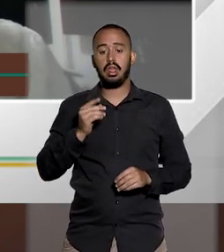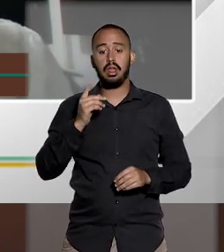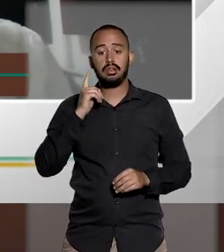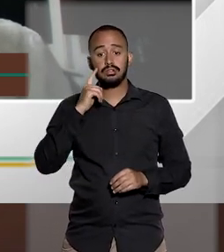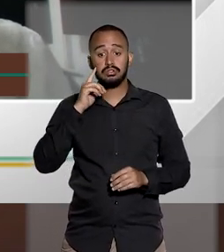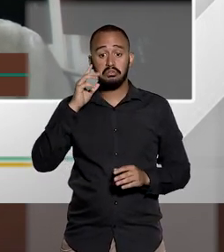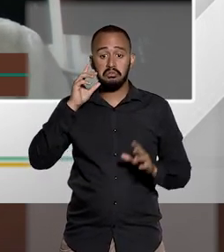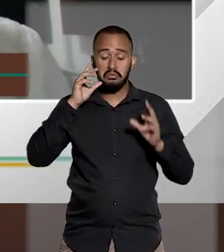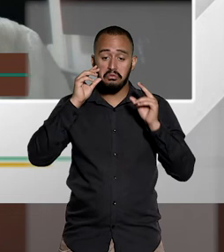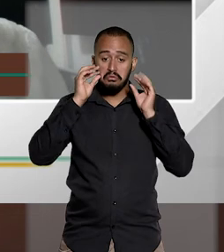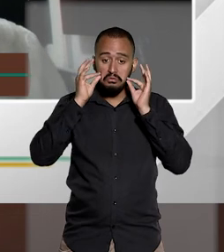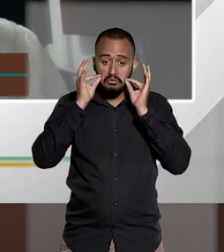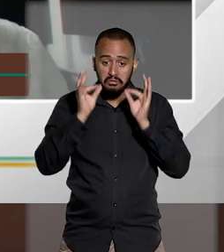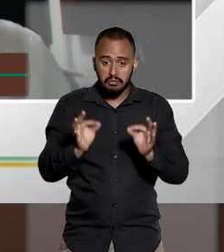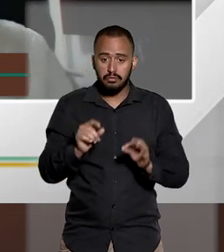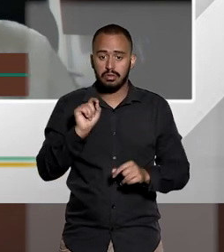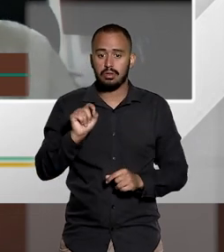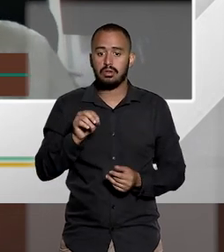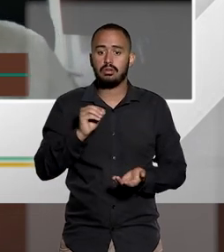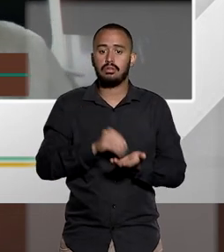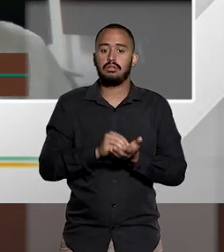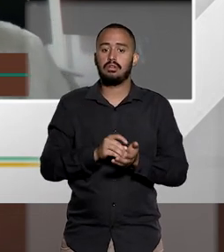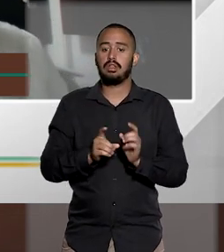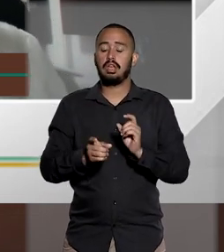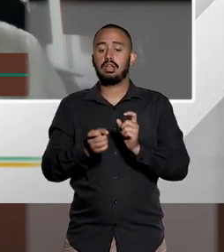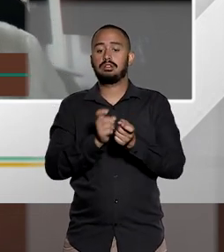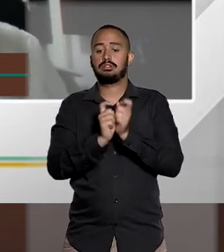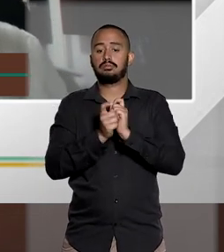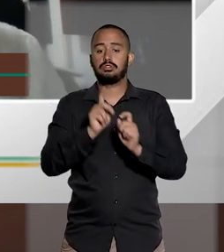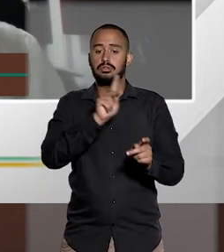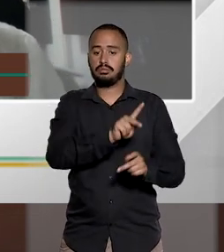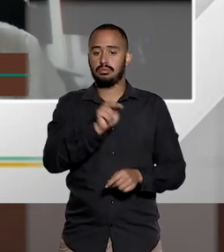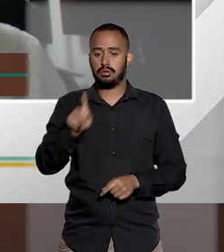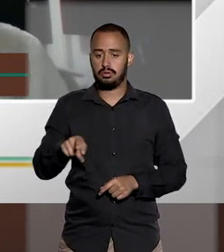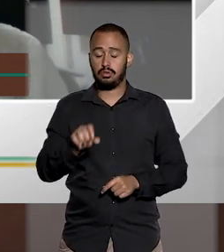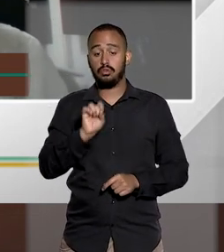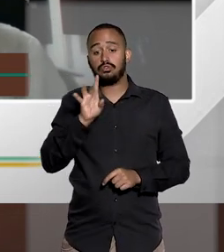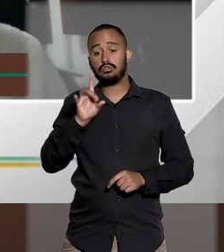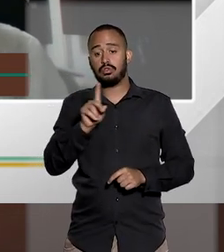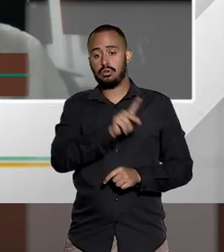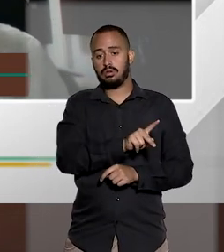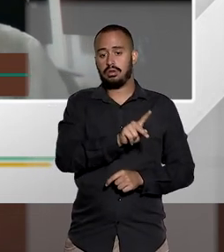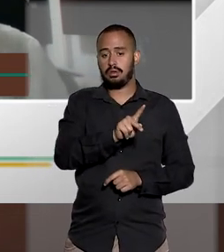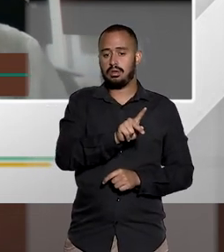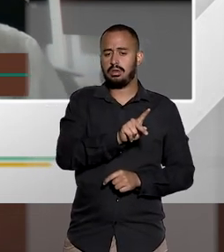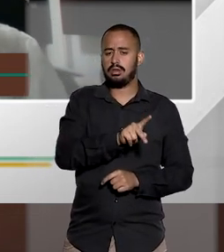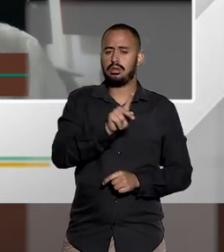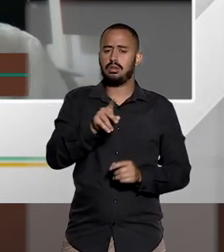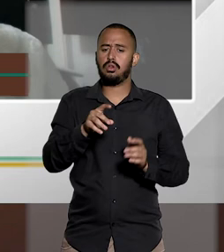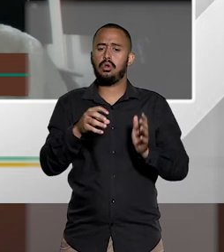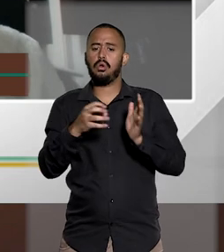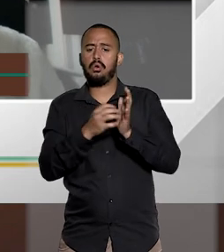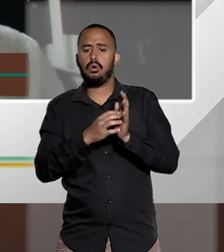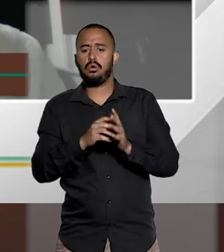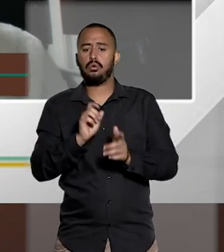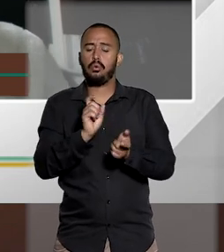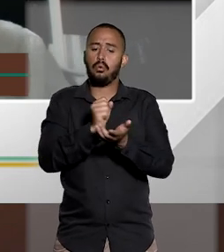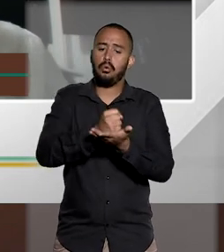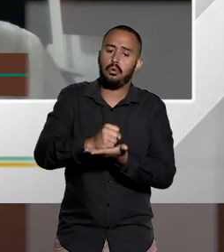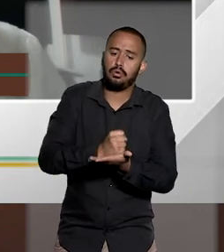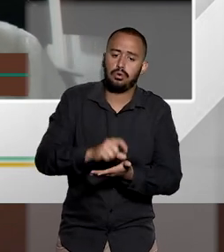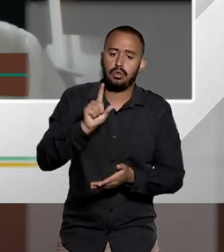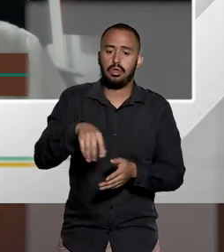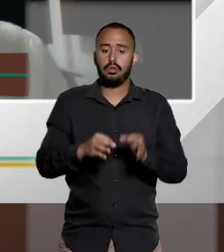previu que, quando a administração pública vai declarar, não só a administração, mas os órgãos de controle, o próprio Poder